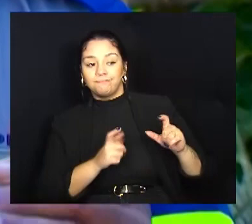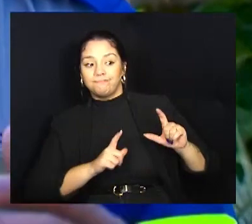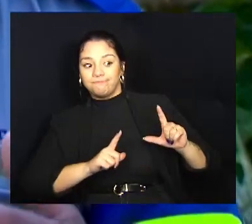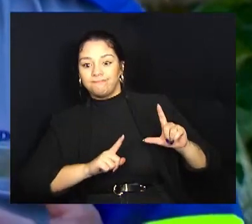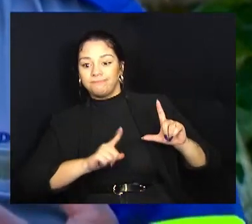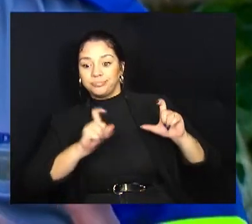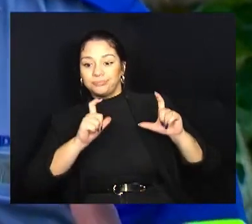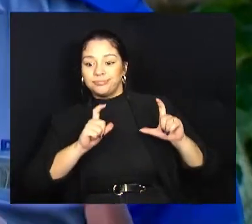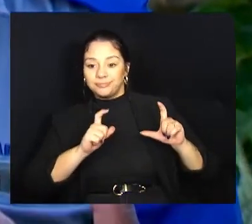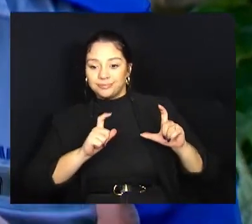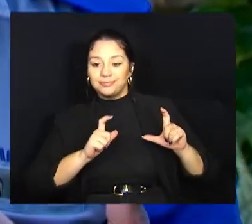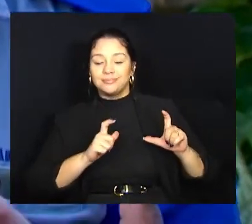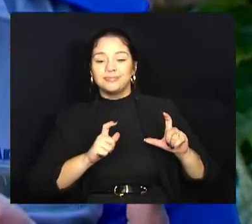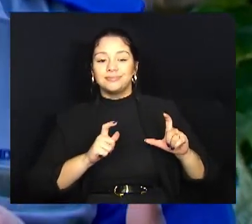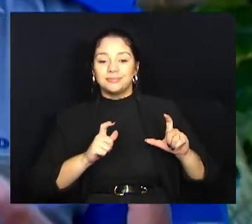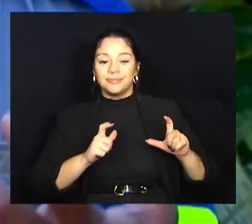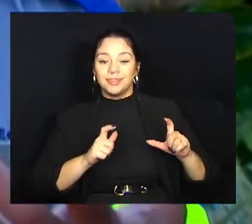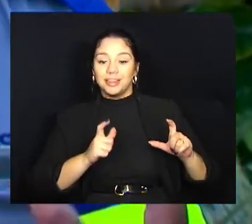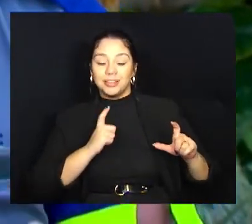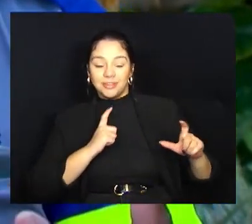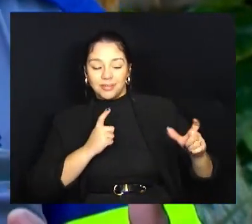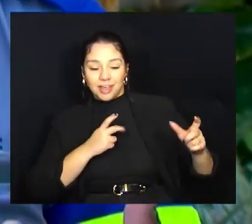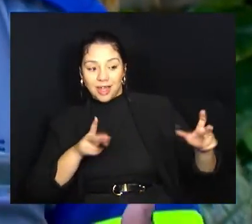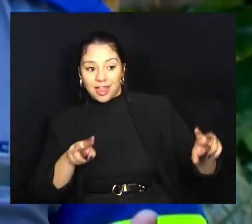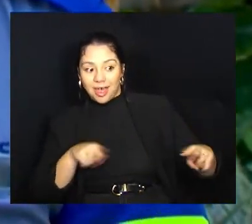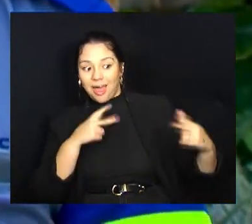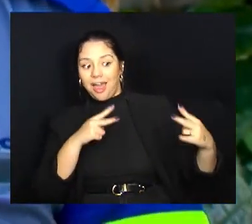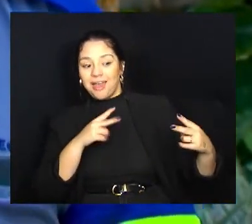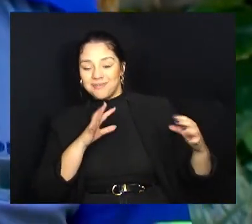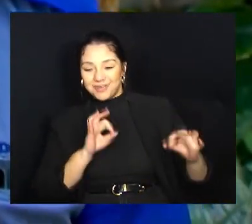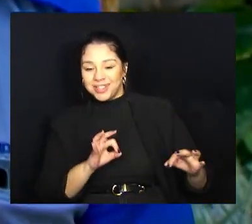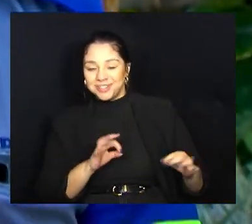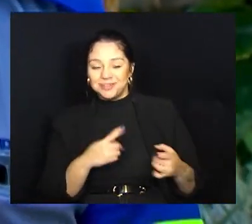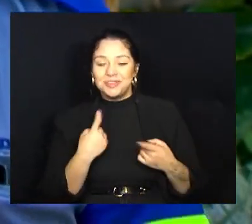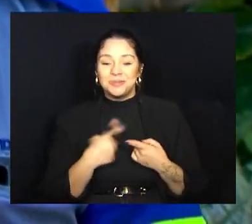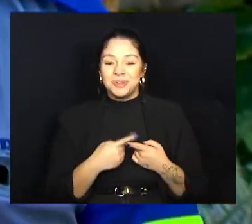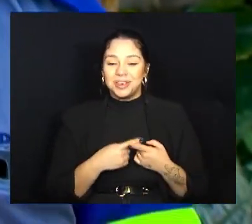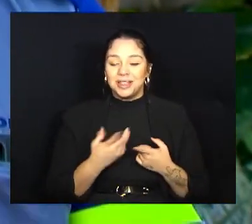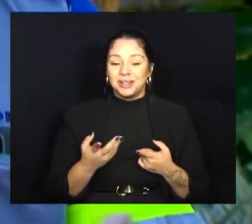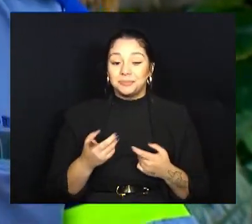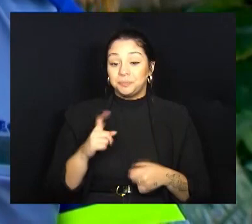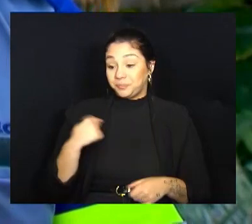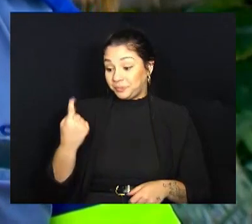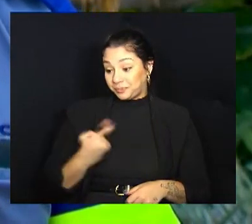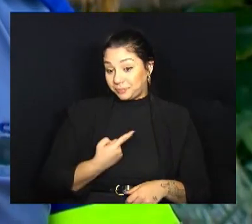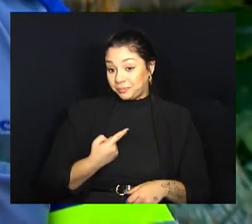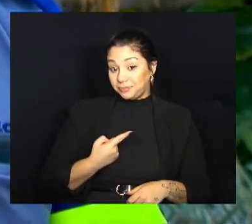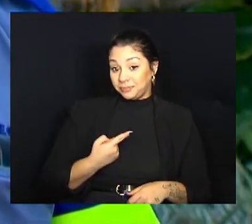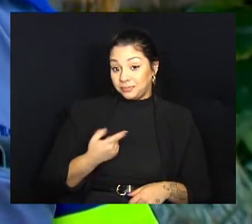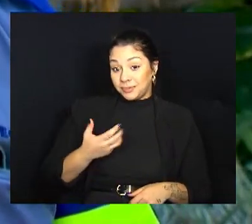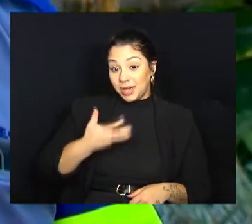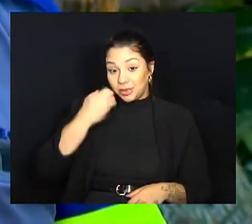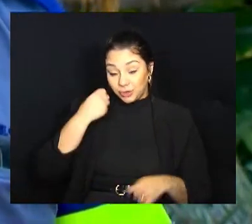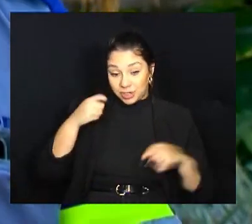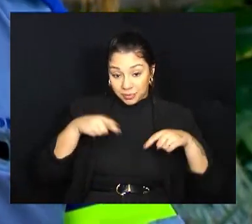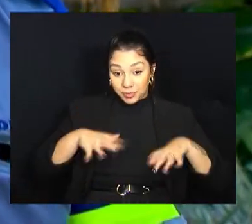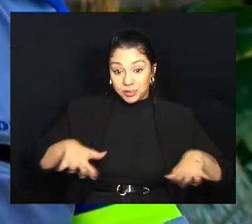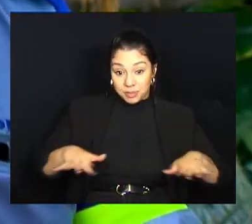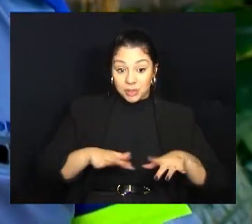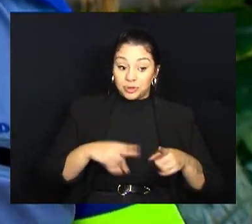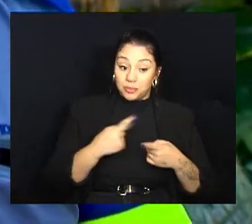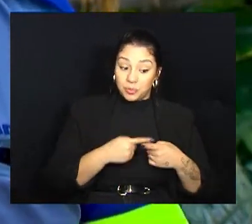a foto e houve assim realmente essa interação, porque nós somos adotados no espaço. Eles são